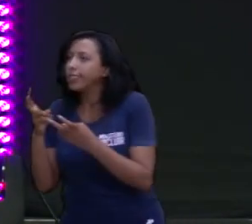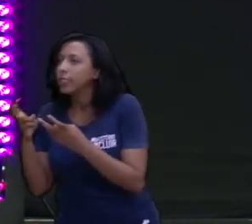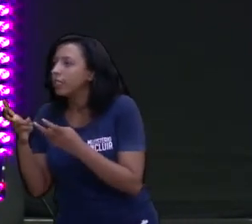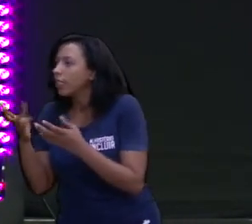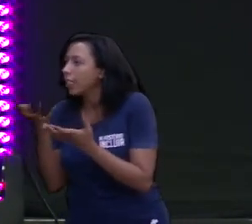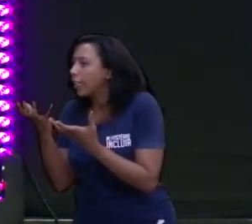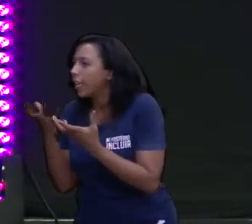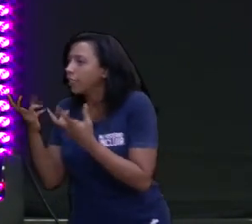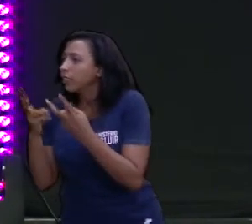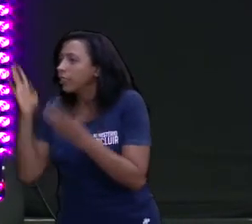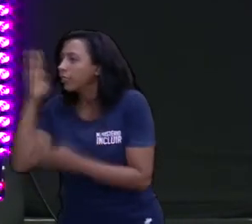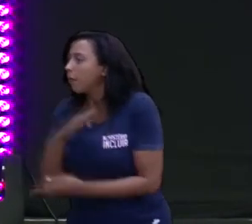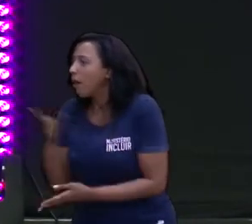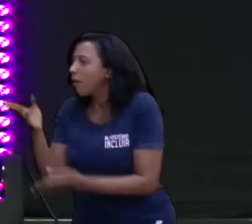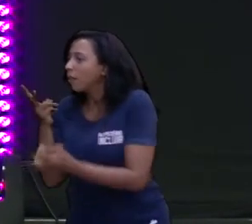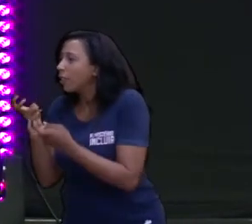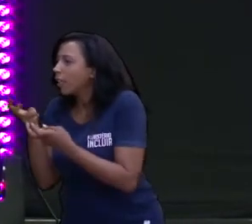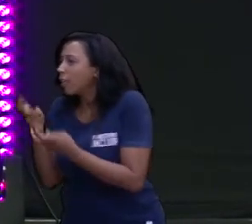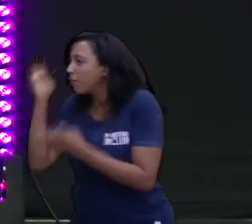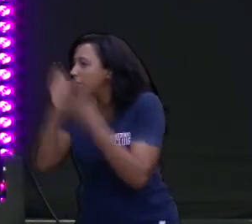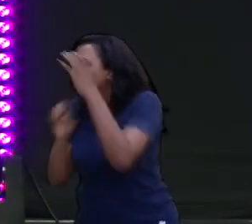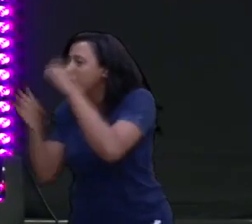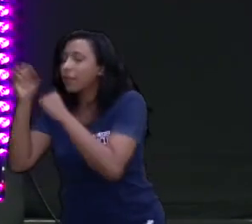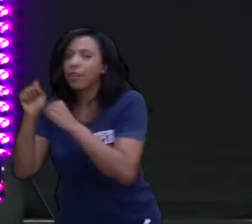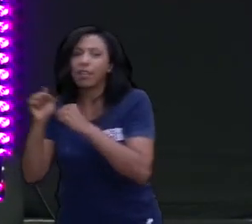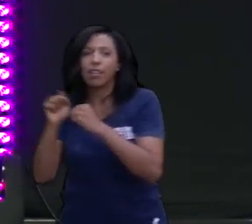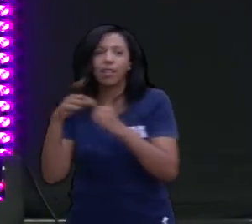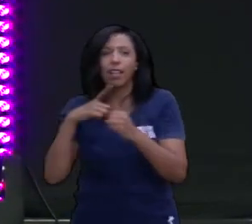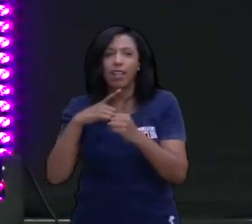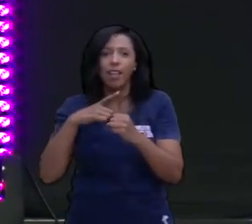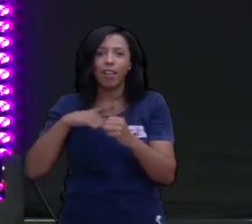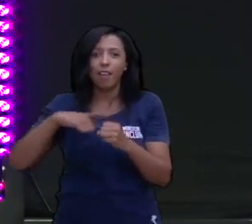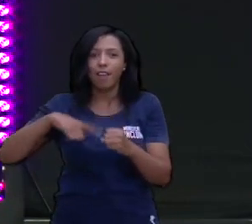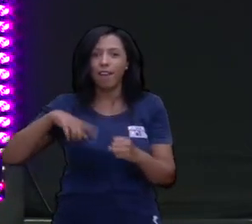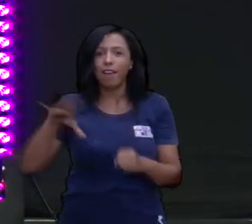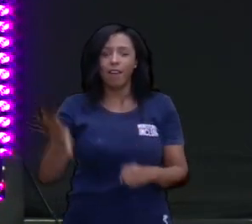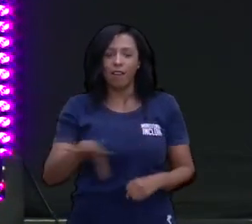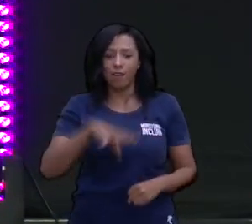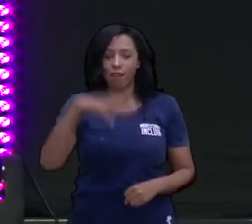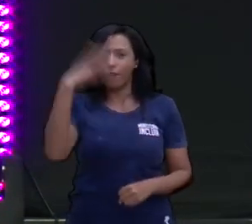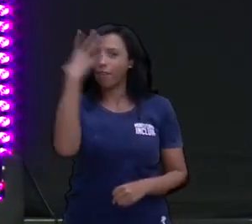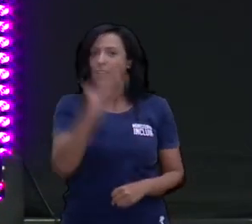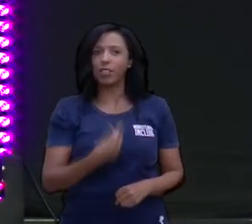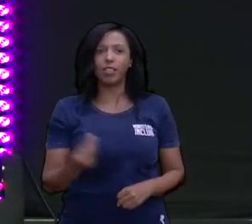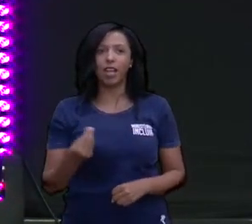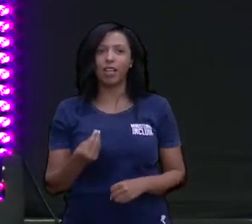feitiçaria hotaru as leituras de mão as Bruxarias